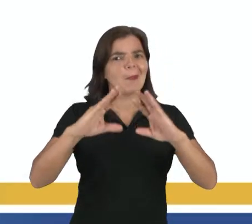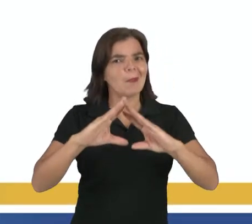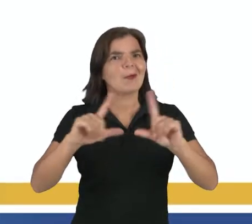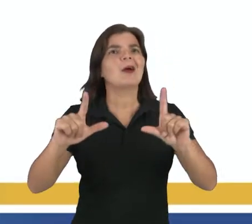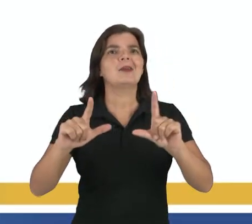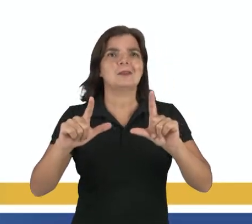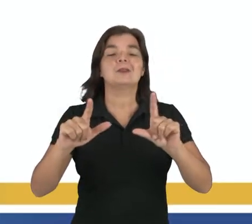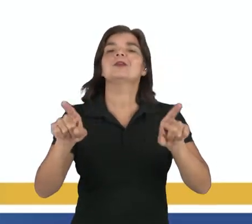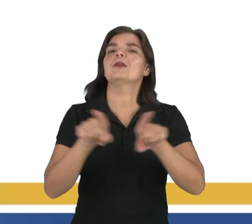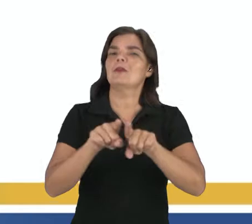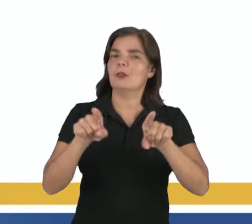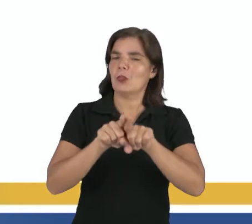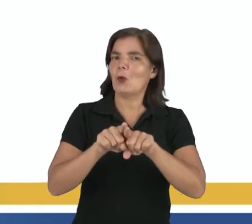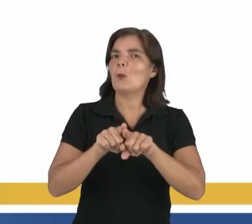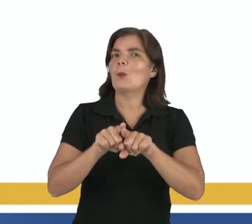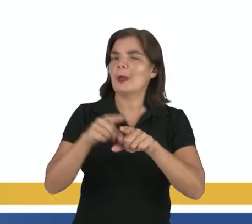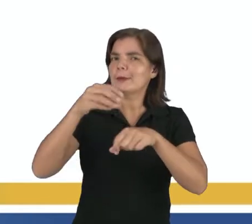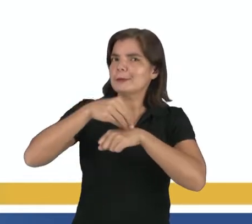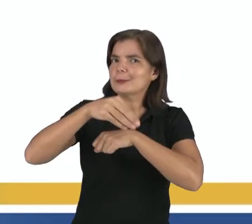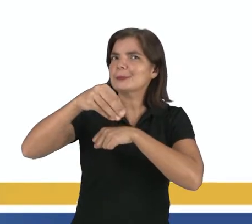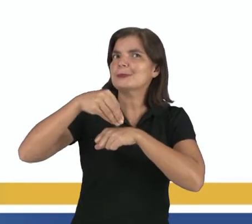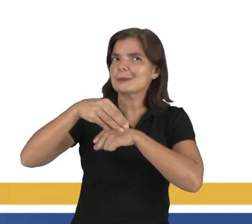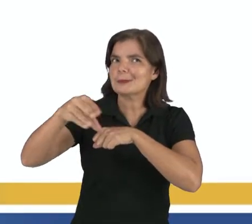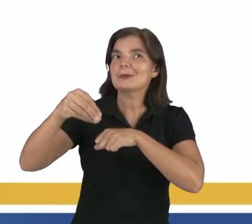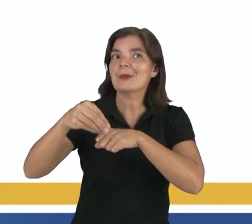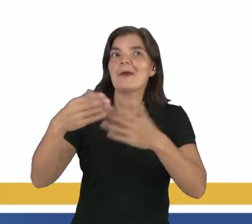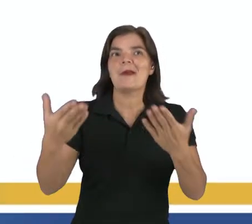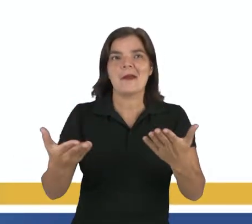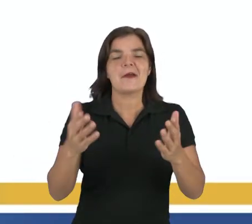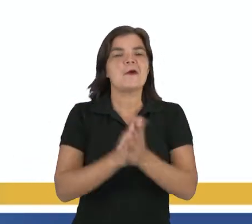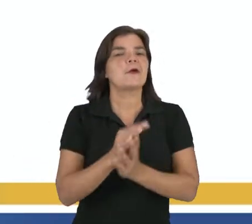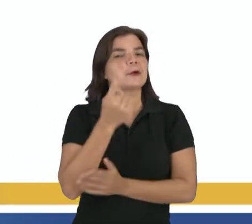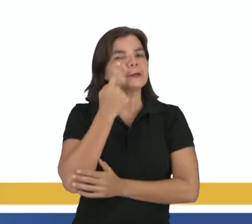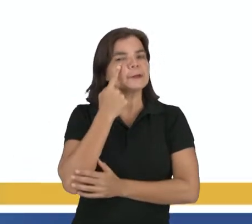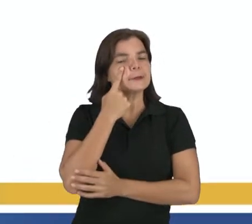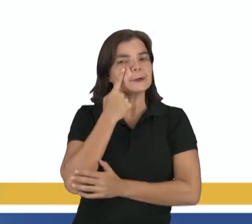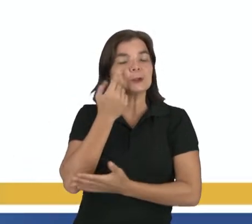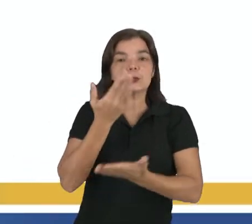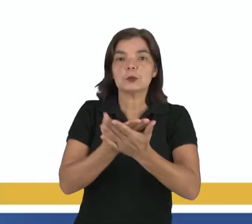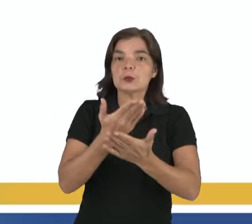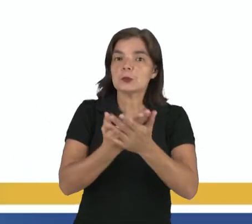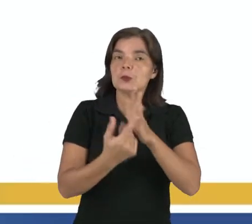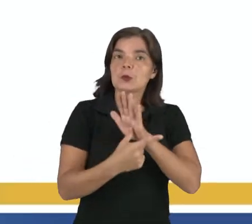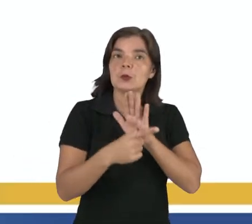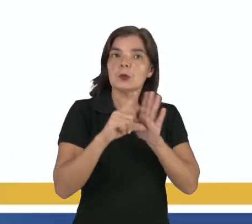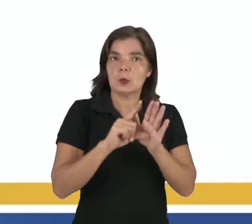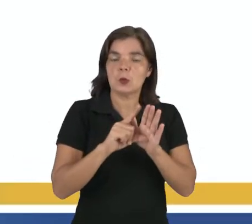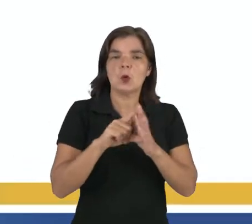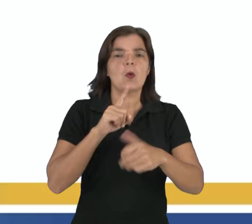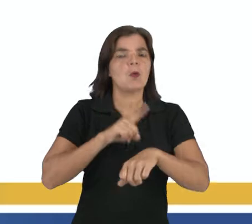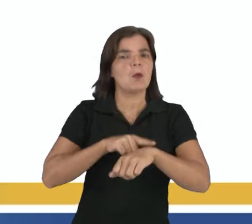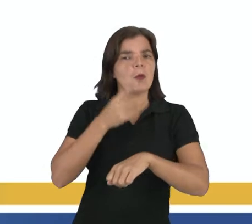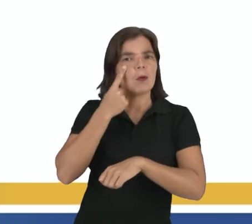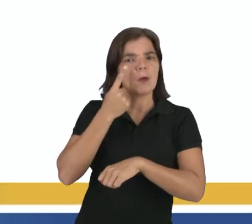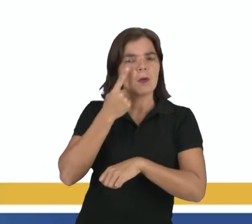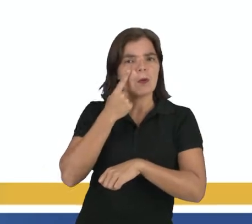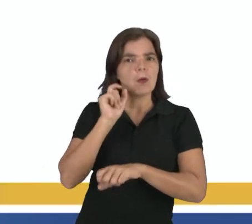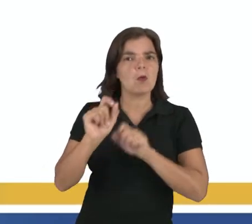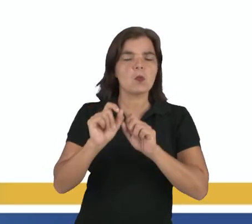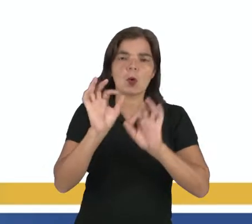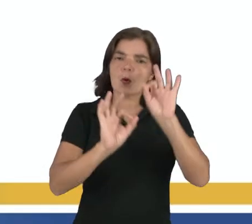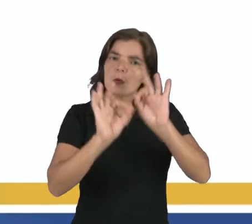dados mais claros e informativos. E isso nós vimos na aula anterior, no momento que nós